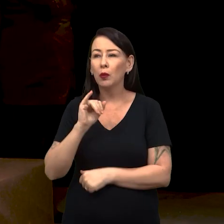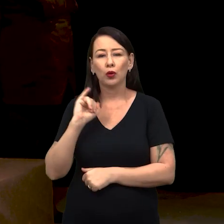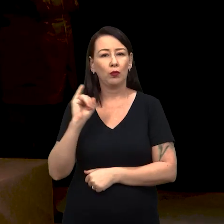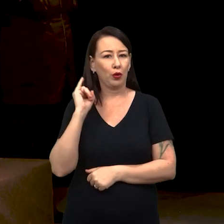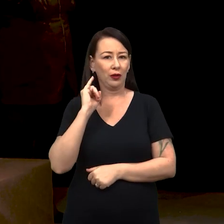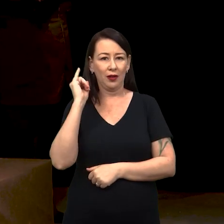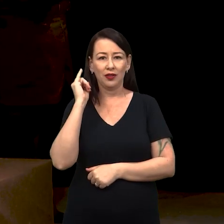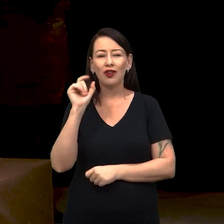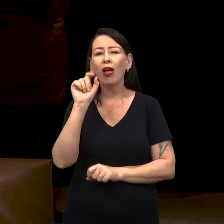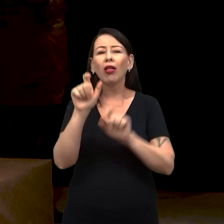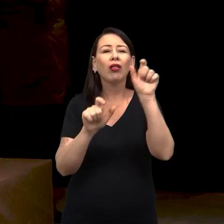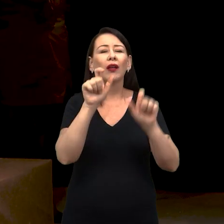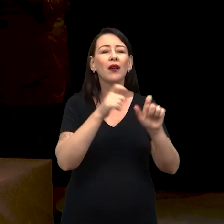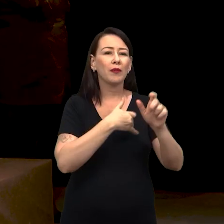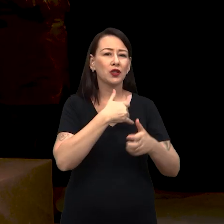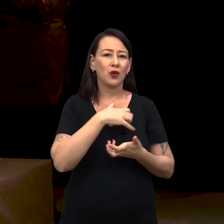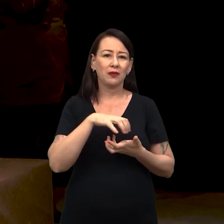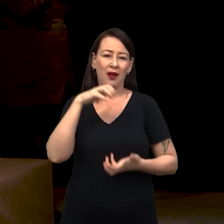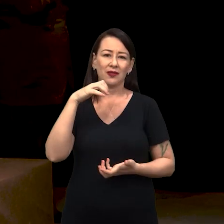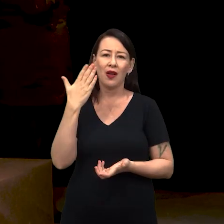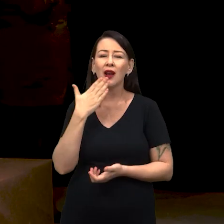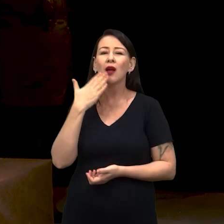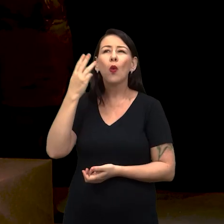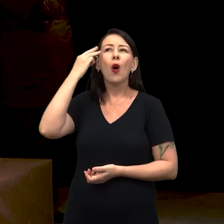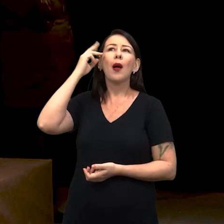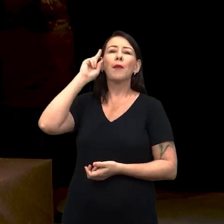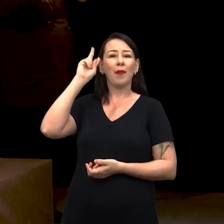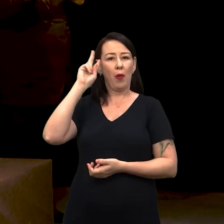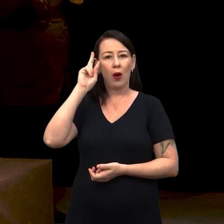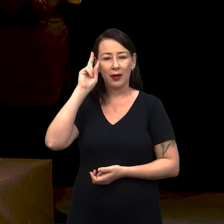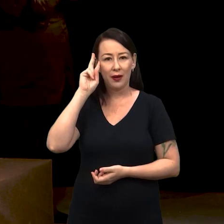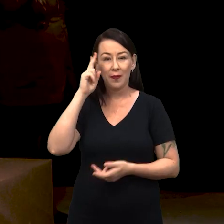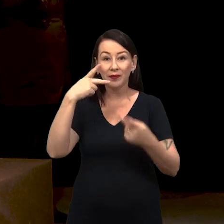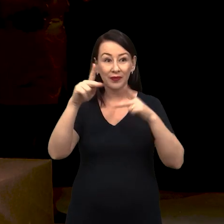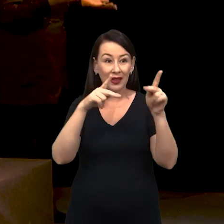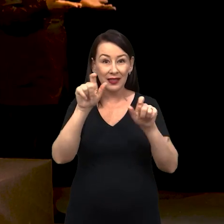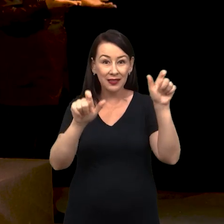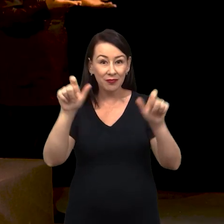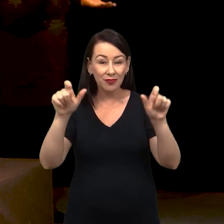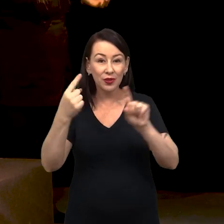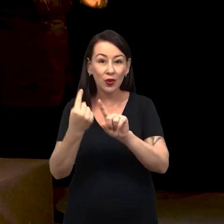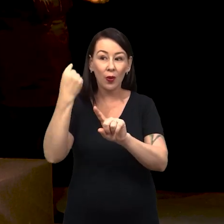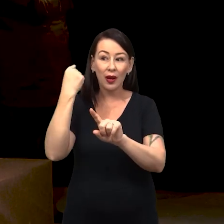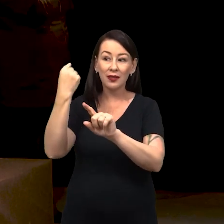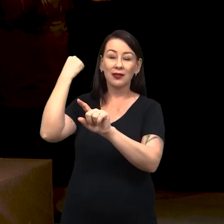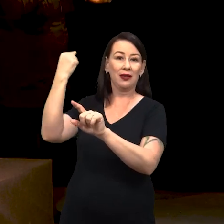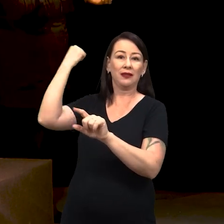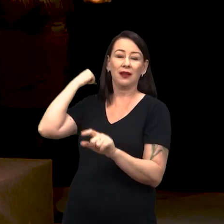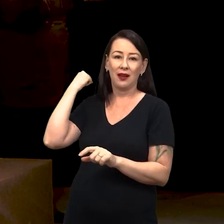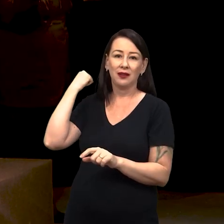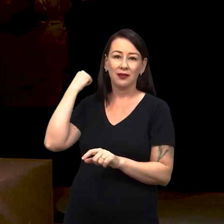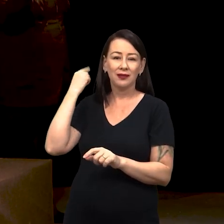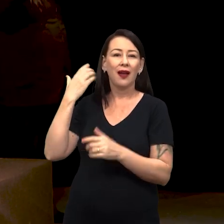mais velhas dessa cidade. Quais as memórias que elas têm. Essas pessoas das gerações